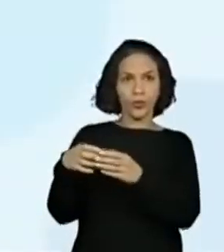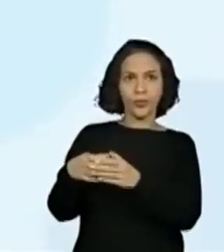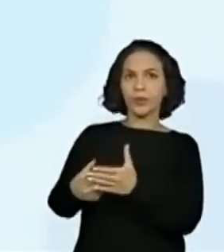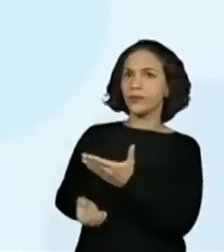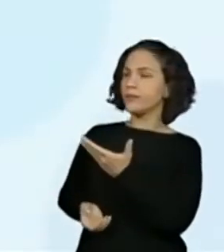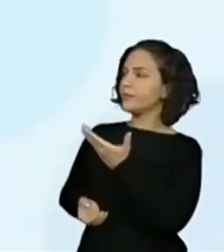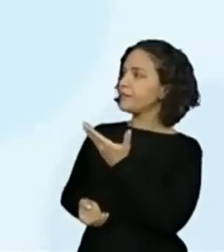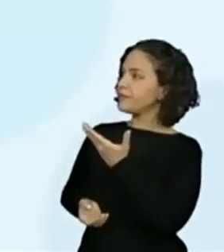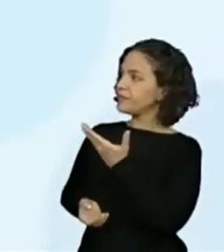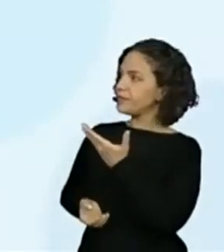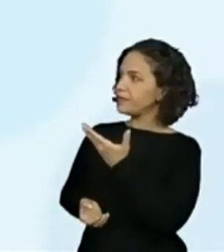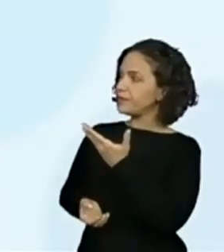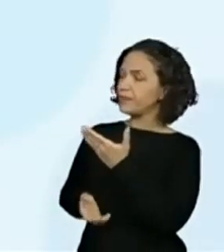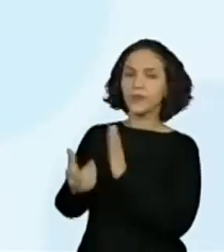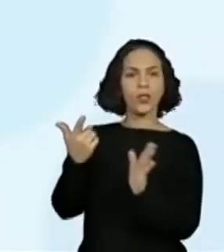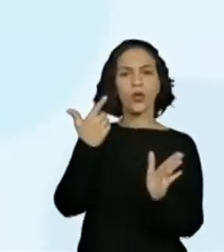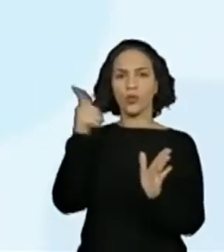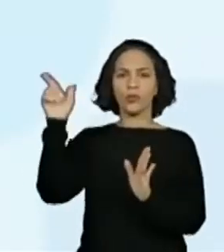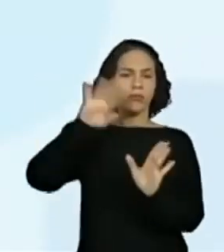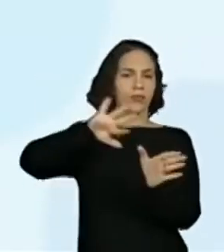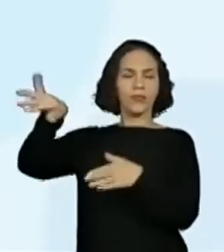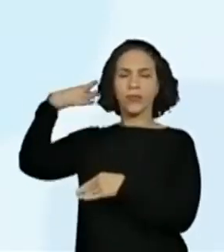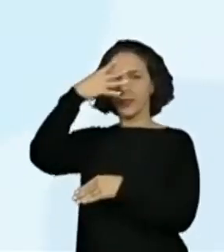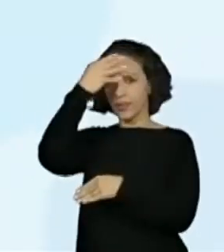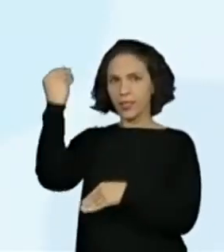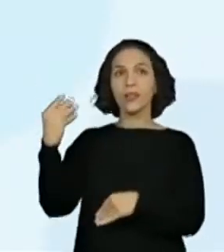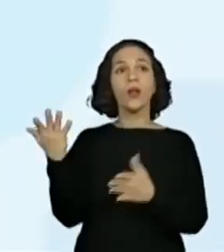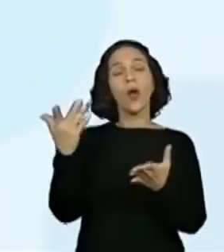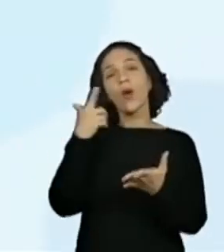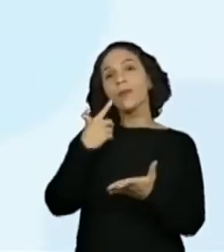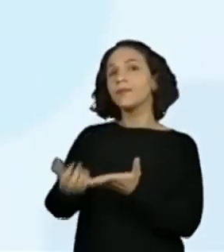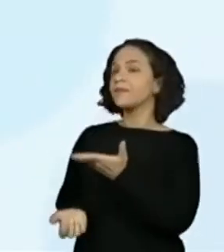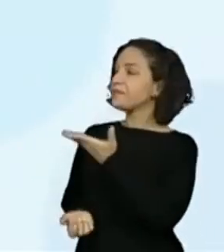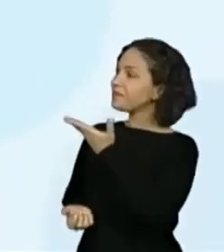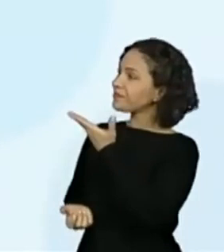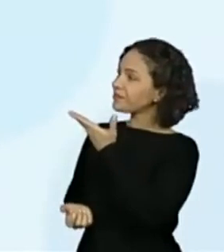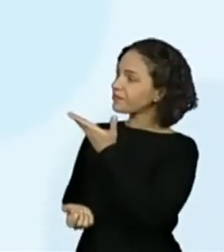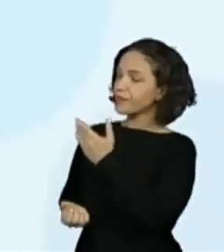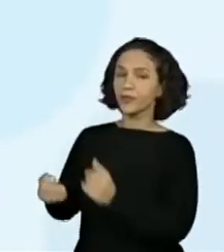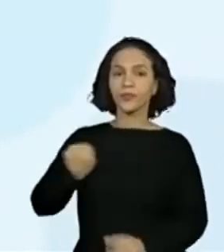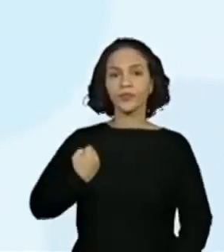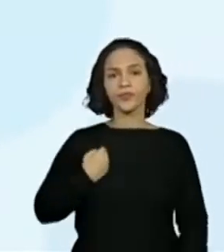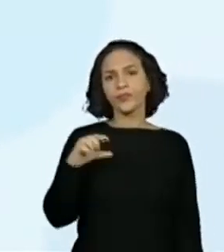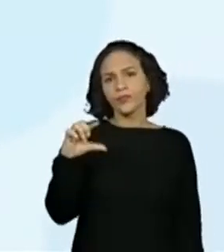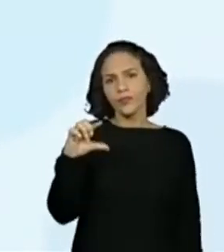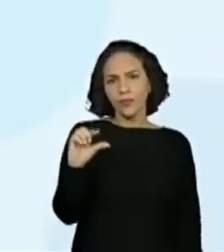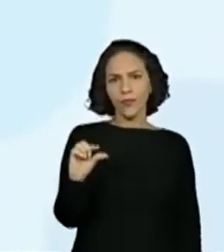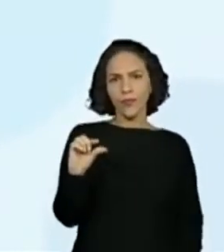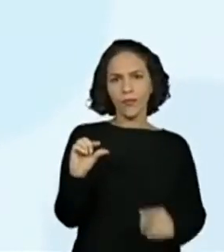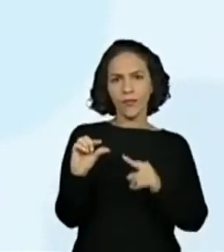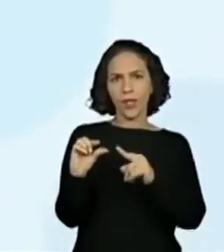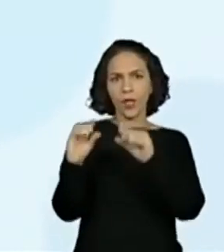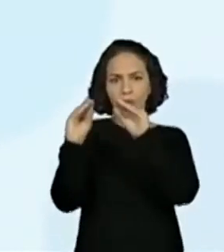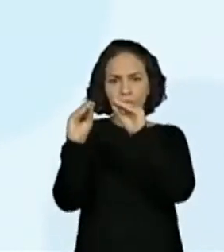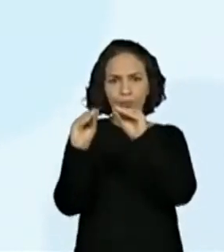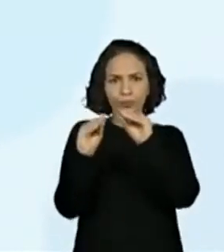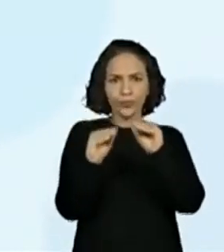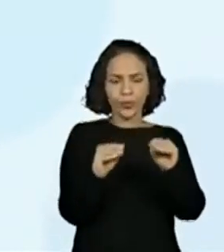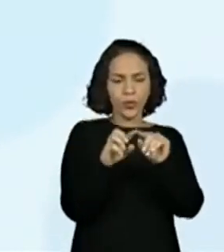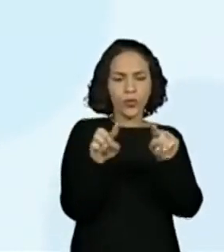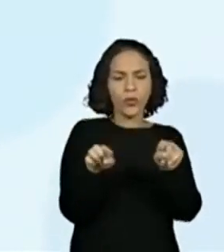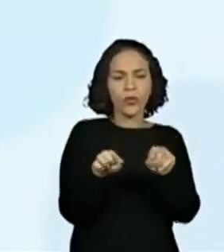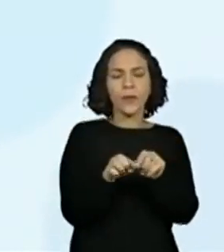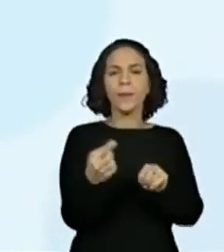Não foi dos que eu ditei lá, não. O menor número e vamos colocar no primeiro quadrinho e